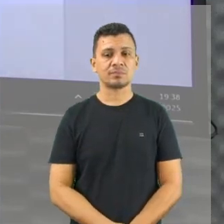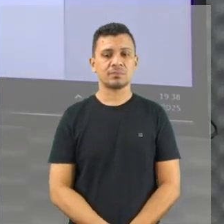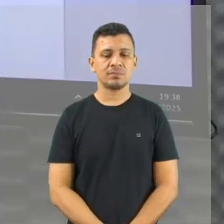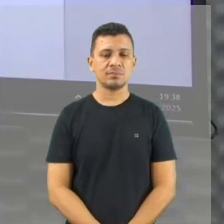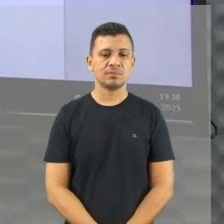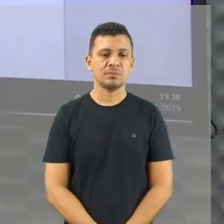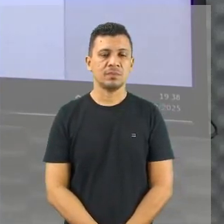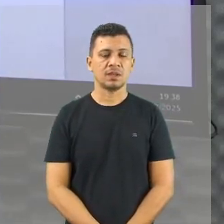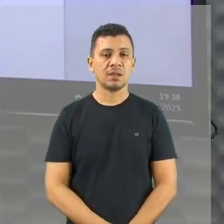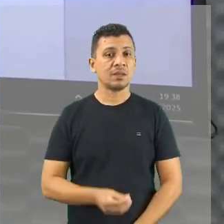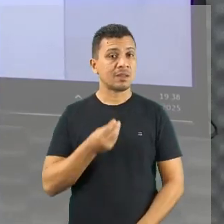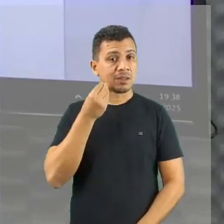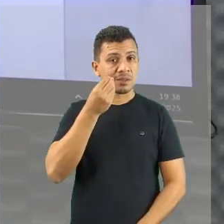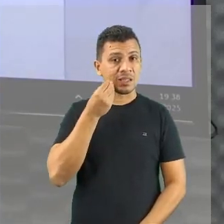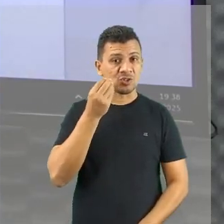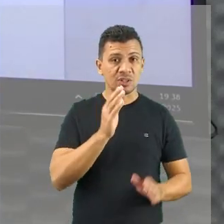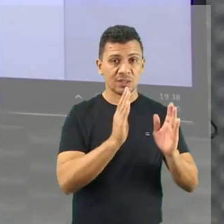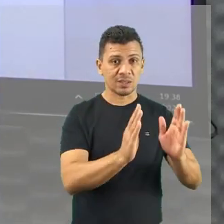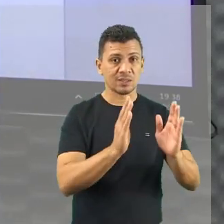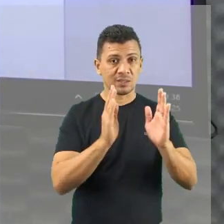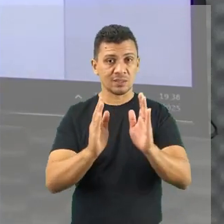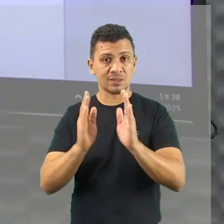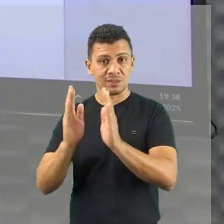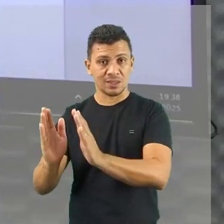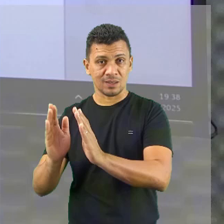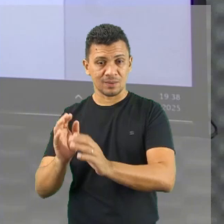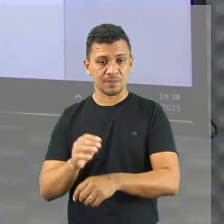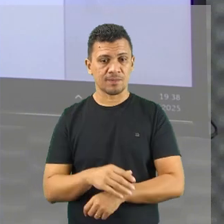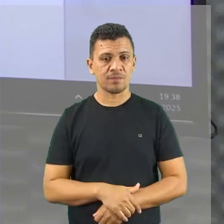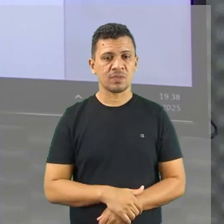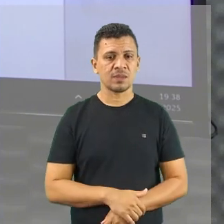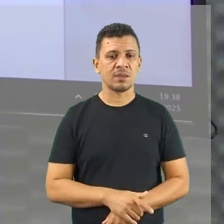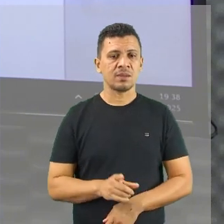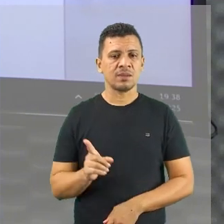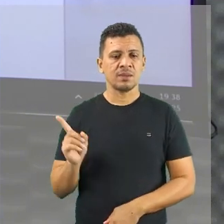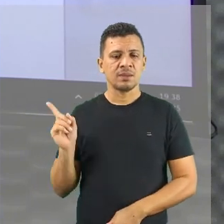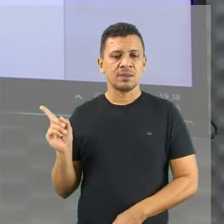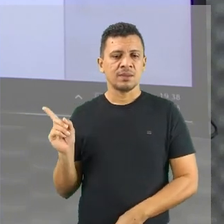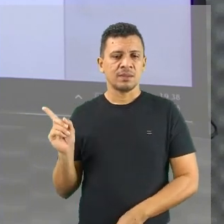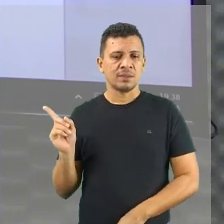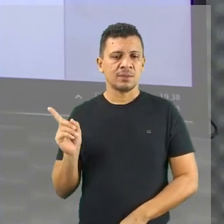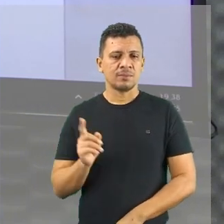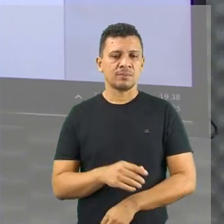eles em série. Ó, resistores em série,